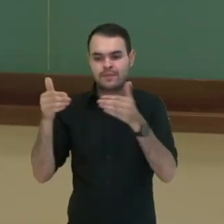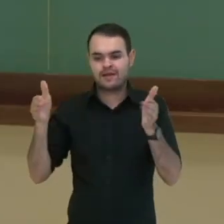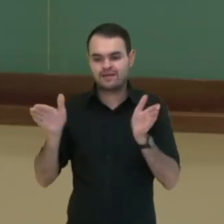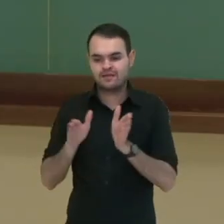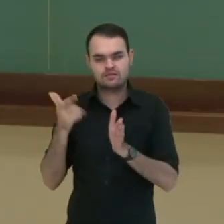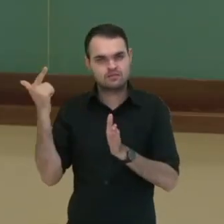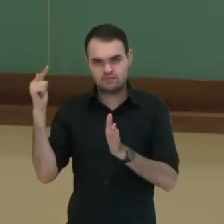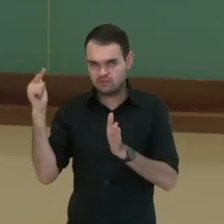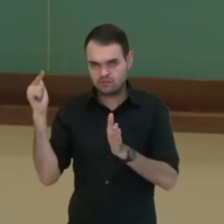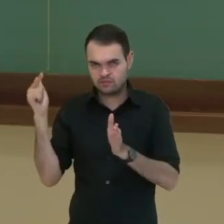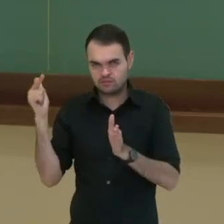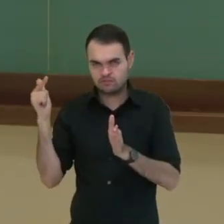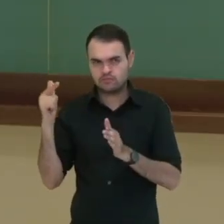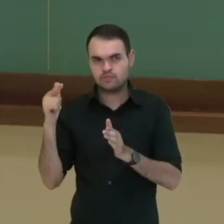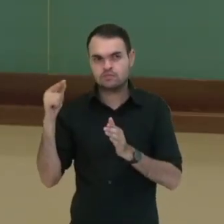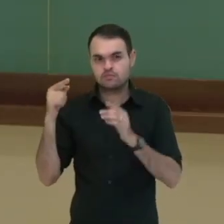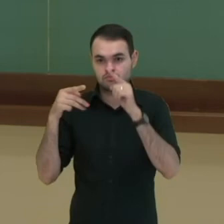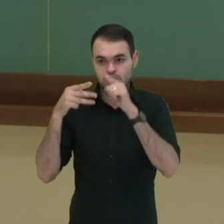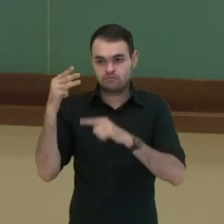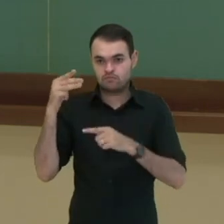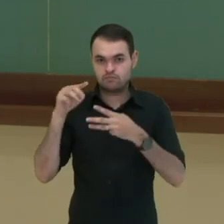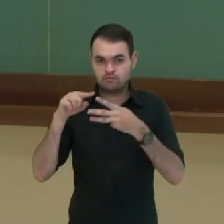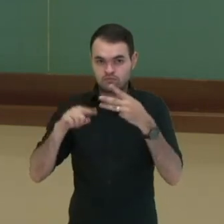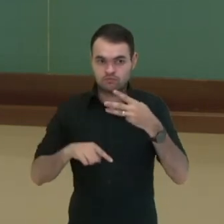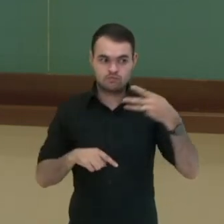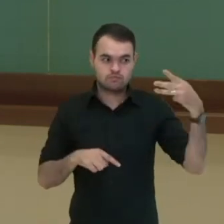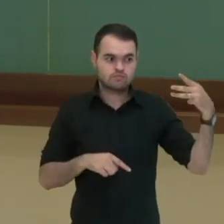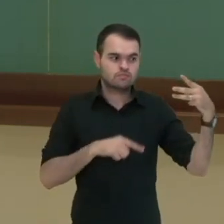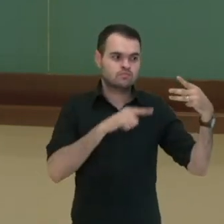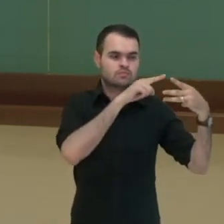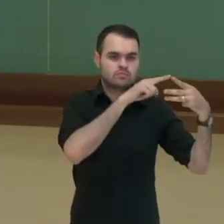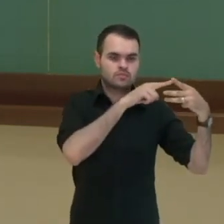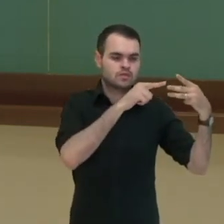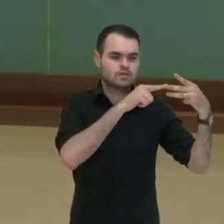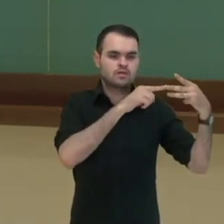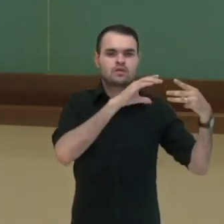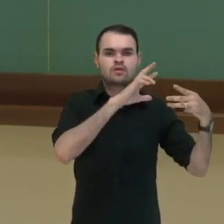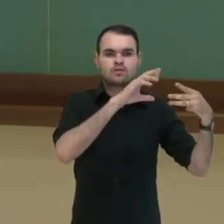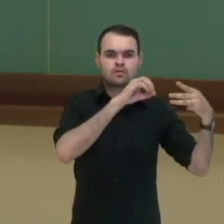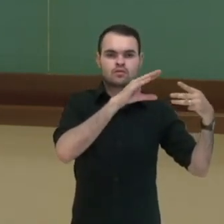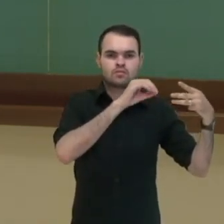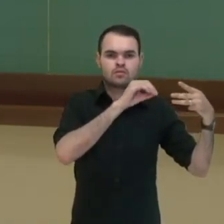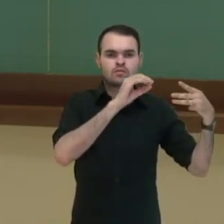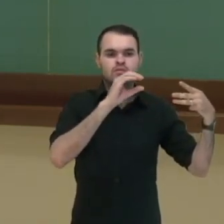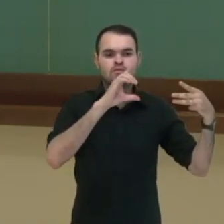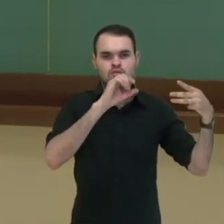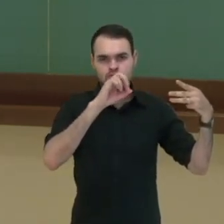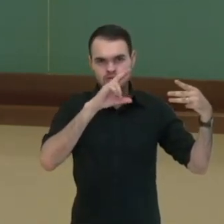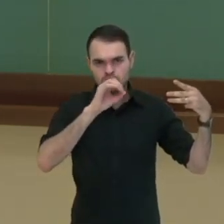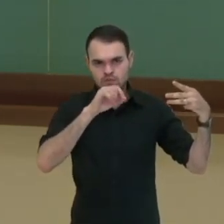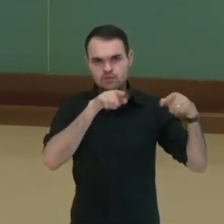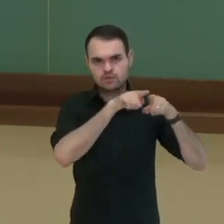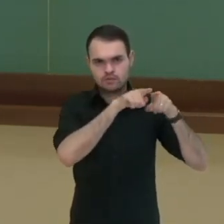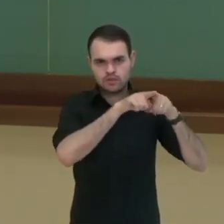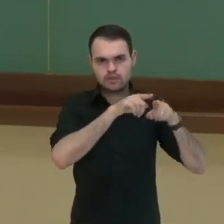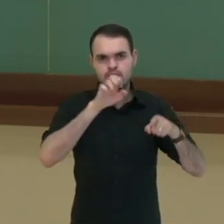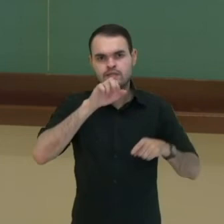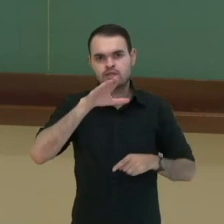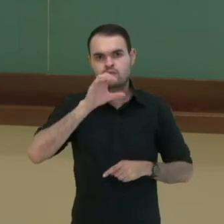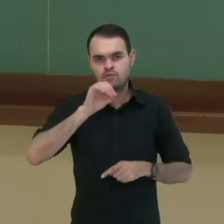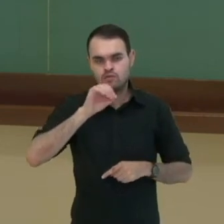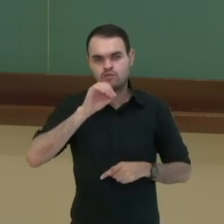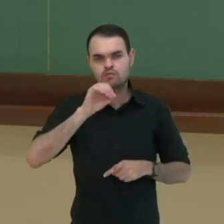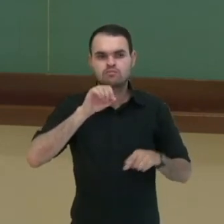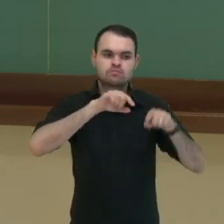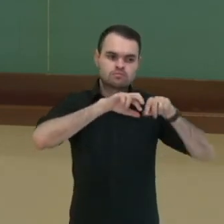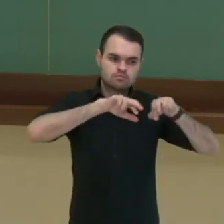celular, plastos. E quais são os plastos que eu falei? Eu falei do cromoplasto e falei do cloroplasto. Tem os leucoplastos também.